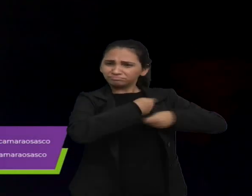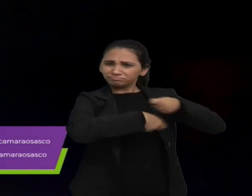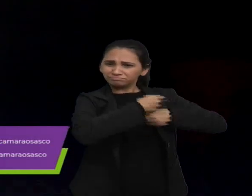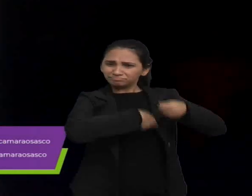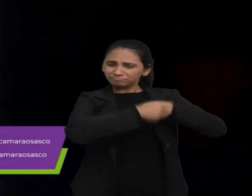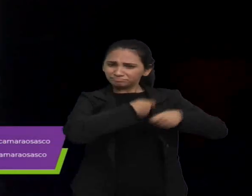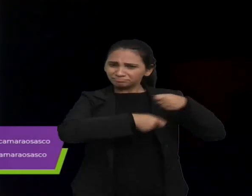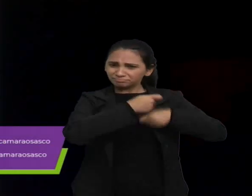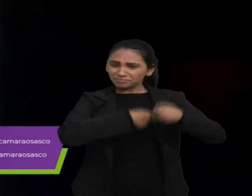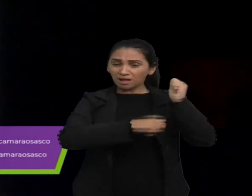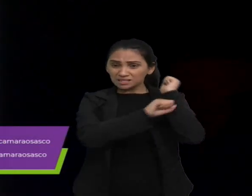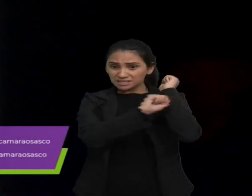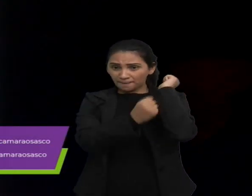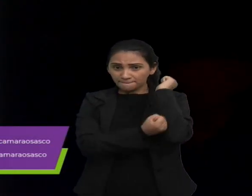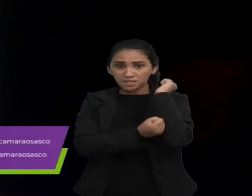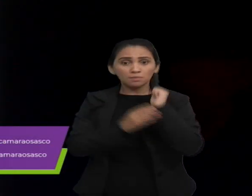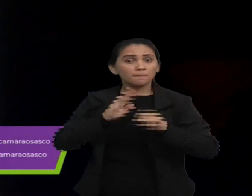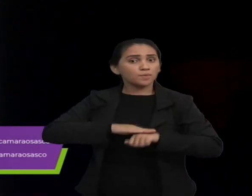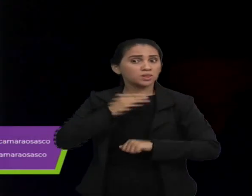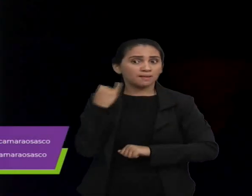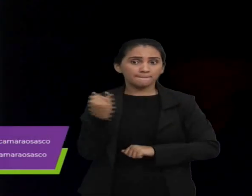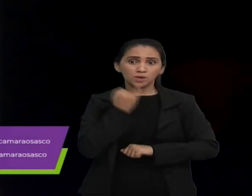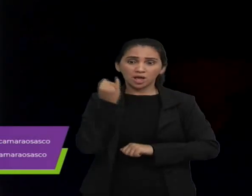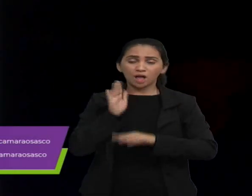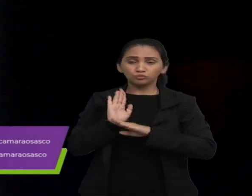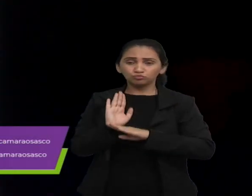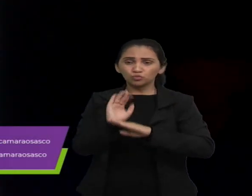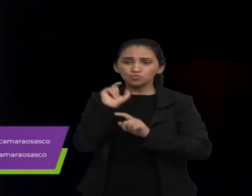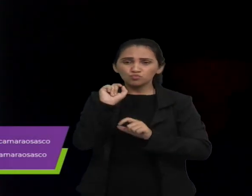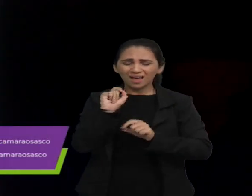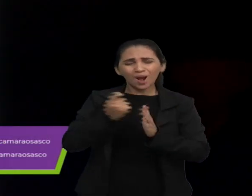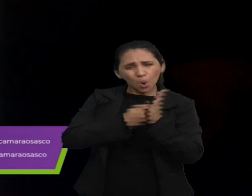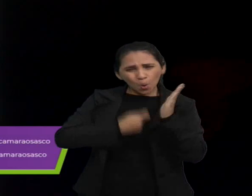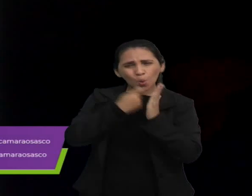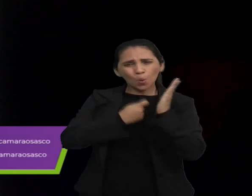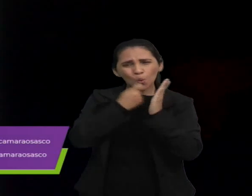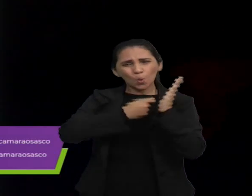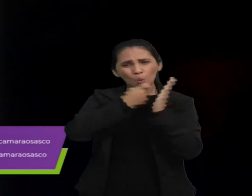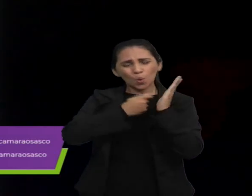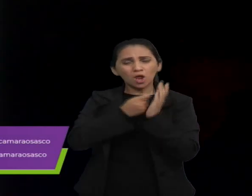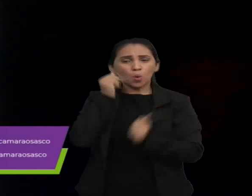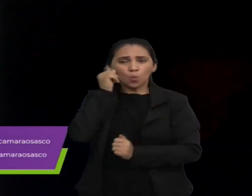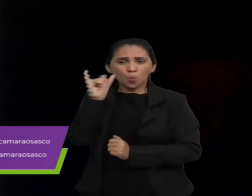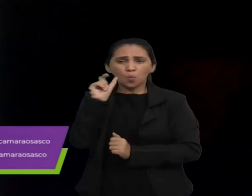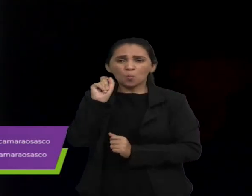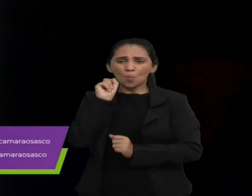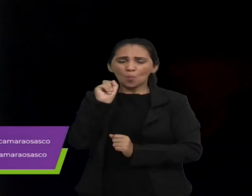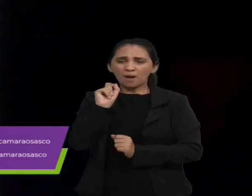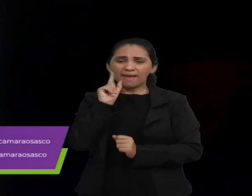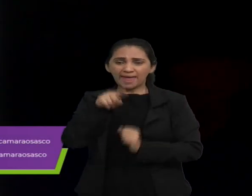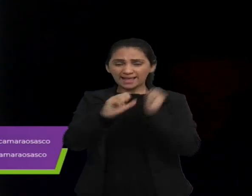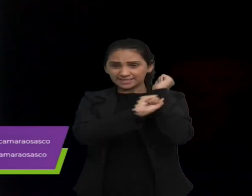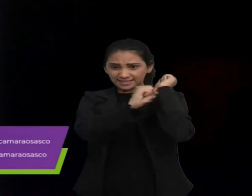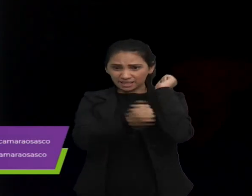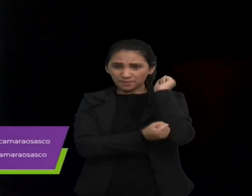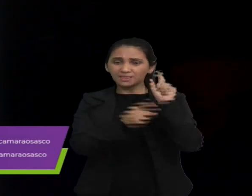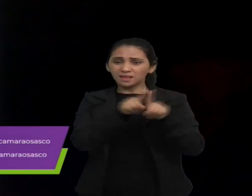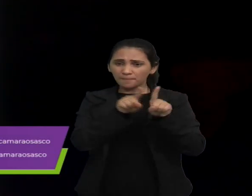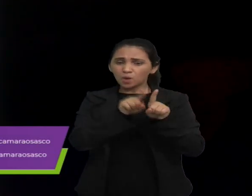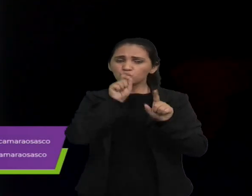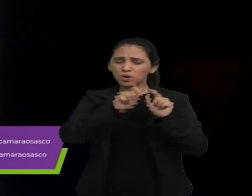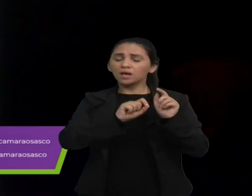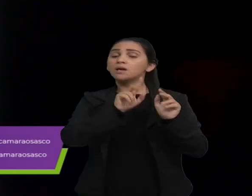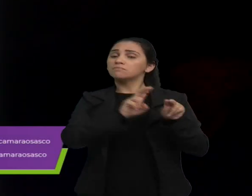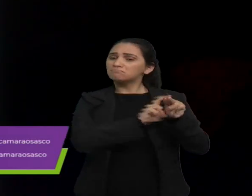Osasco, uma iniciativa muito importante, que ajuda a se somar na luta contra a privatização da Sabesp, da CPTM, do metrô,